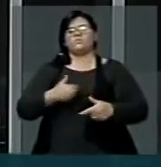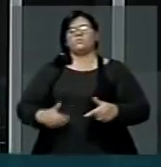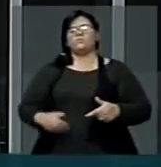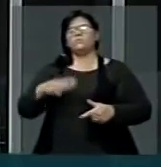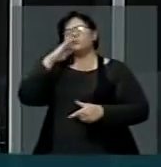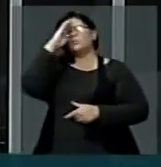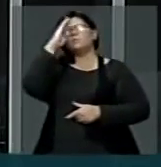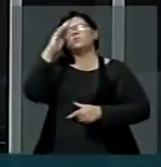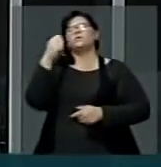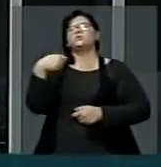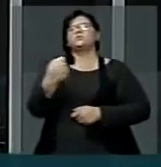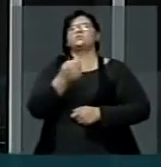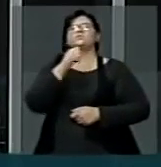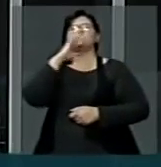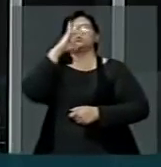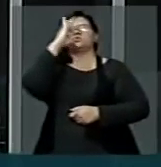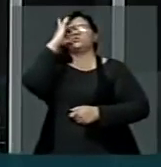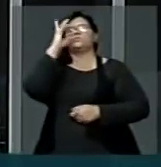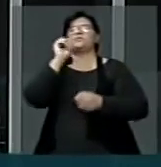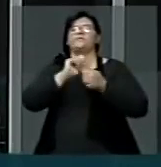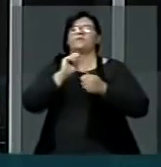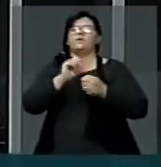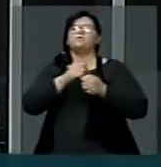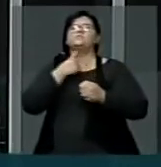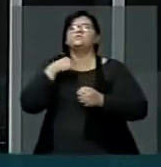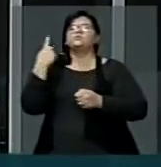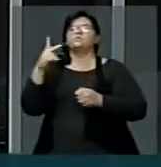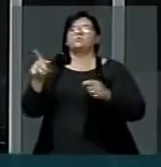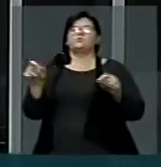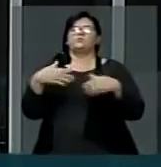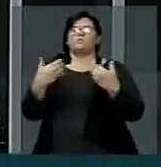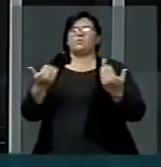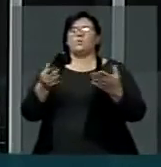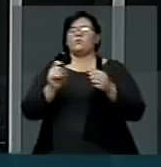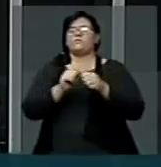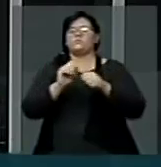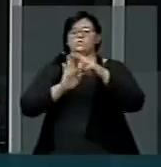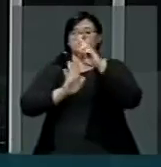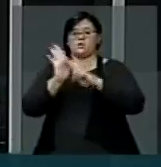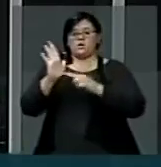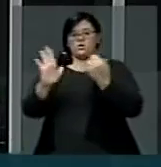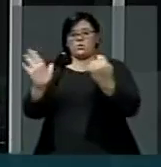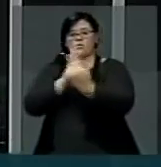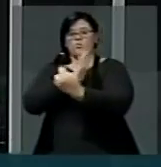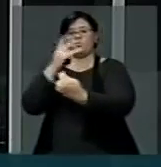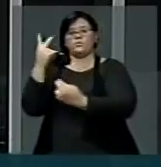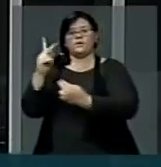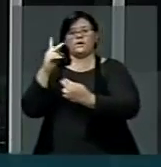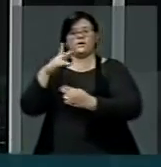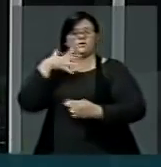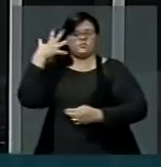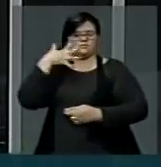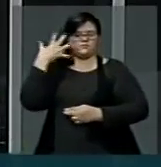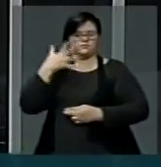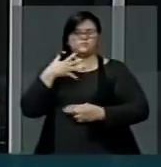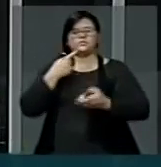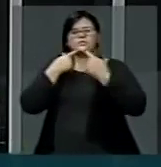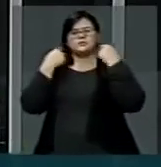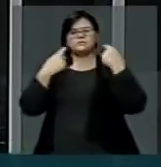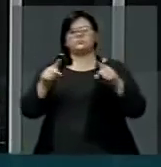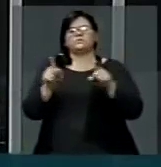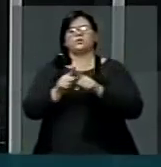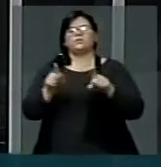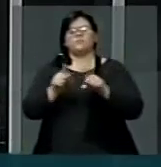da presidenta Dilma ao fazer o pronunciamento às Nações Unidas e ao criticar com